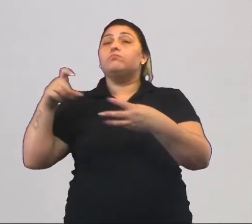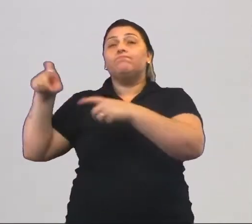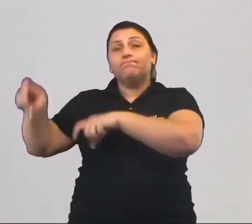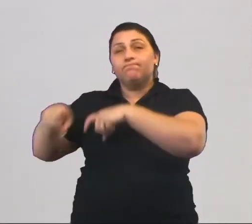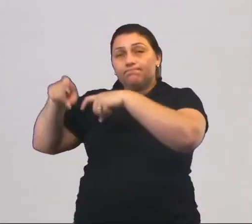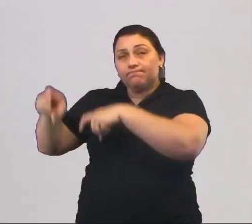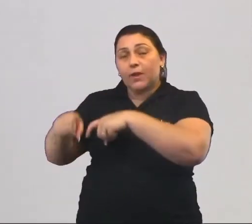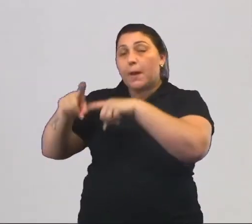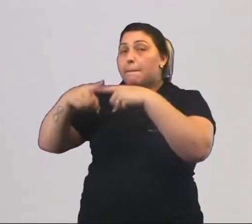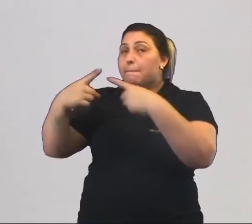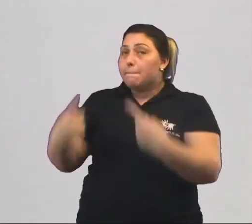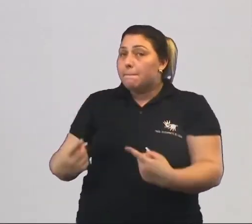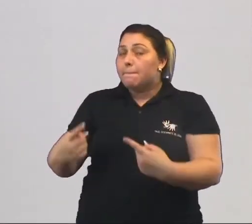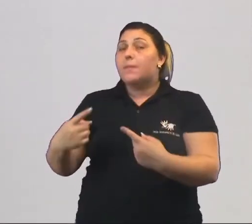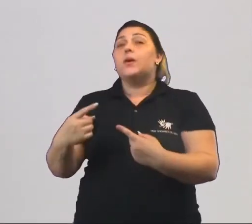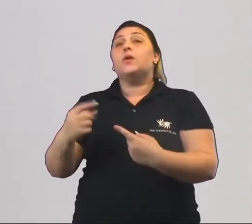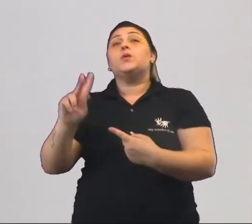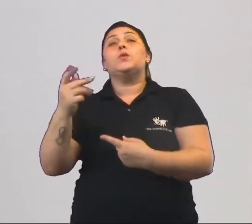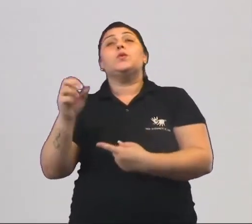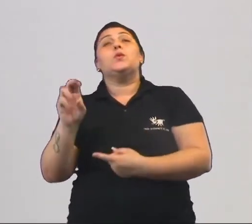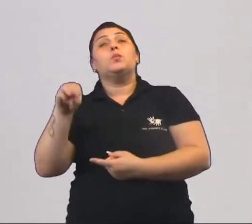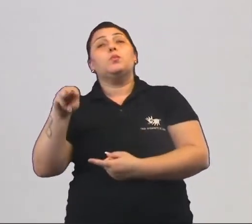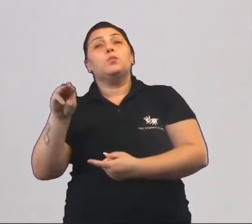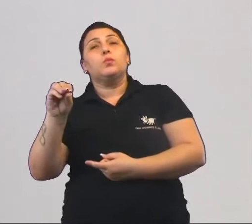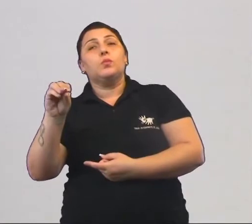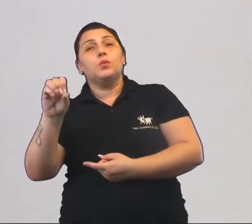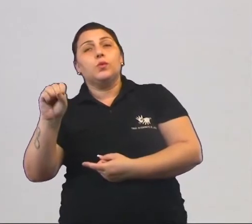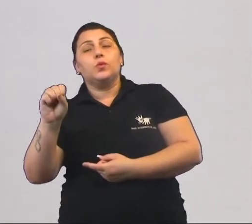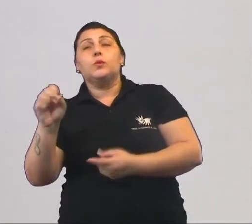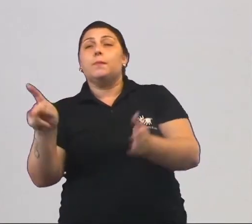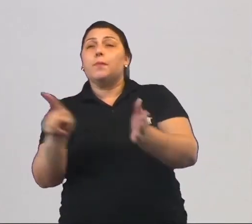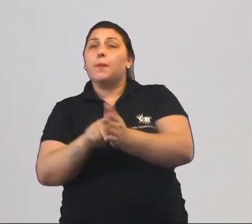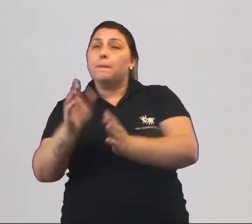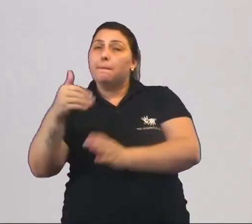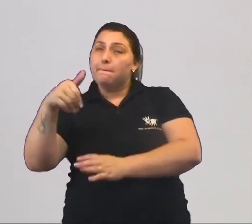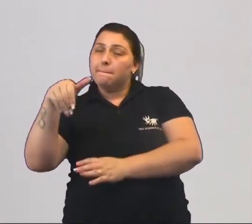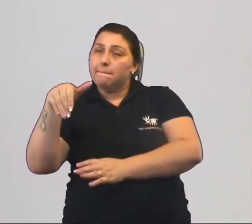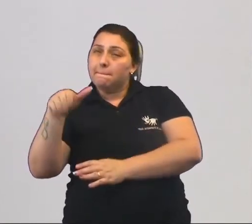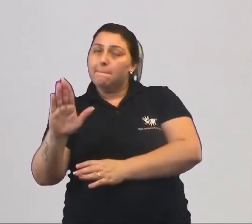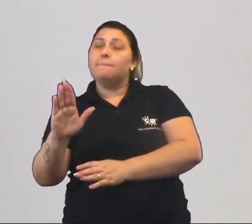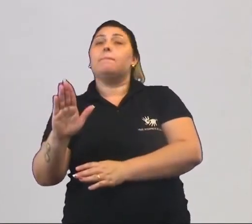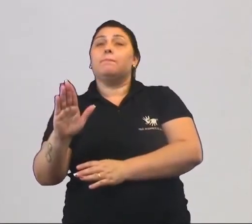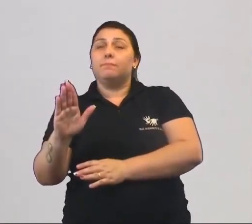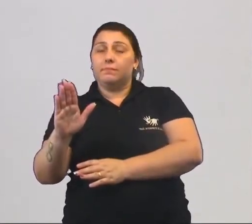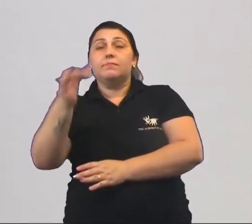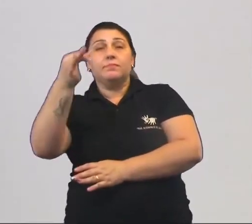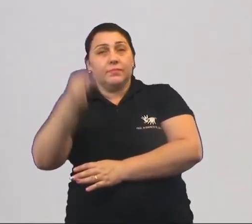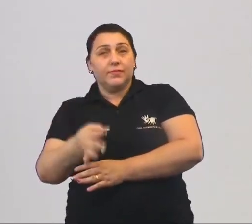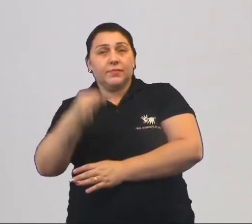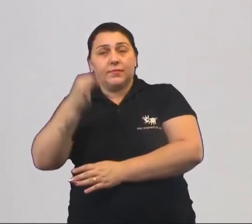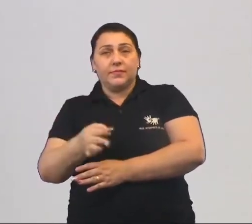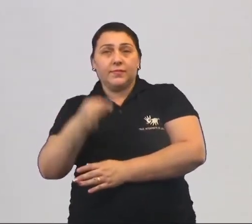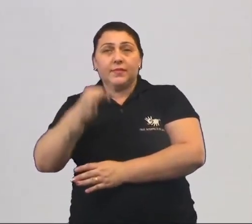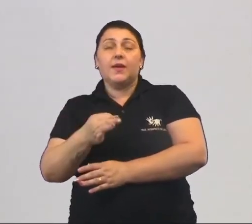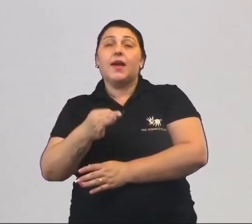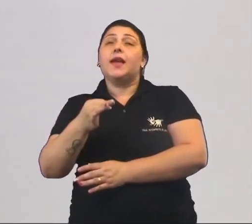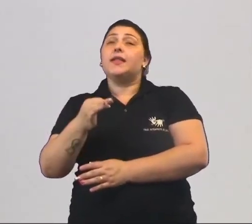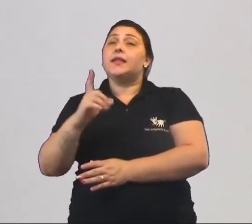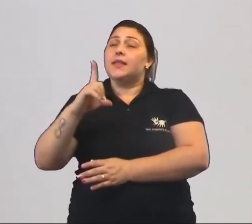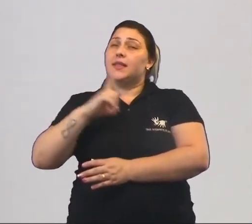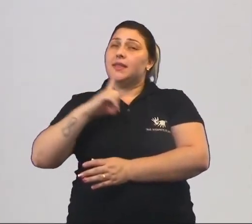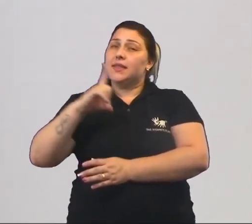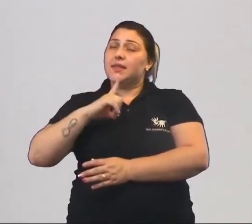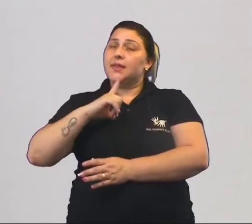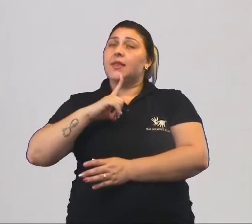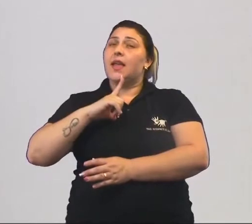atividades agrícolas. Mas o solo humoso, em especial, ele é o mais propício, porque ele é um solo altamente rico em